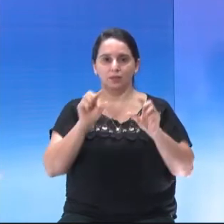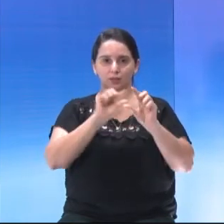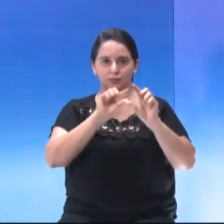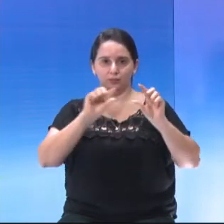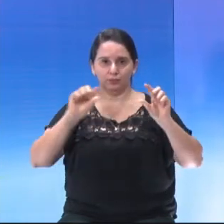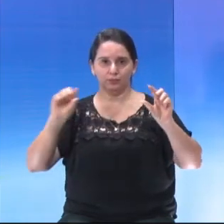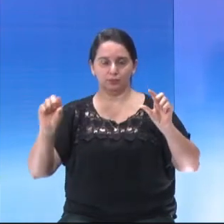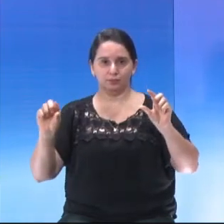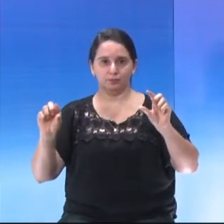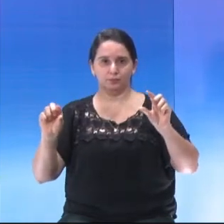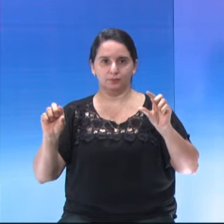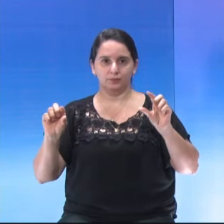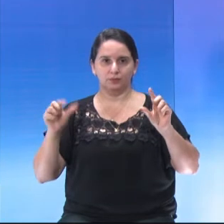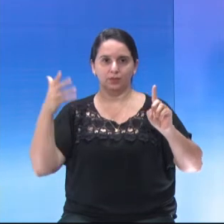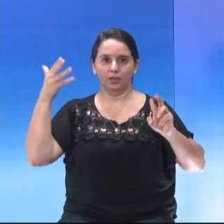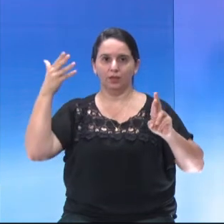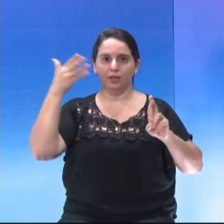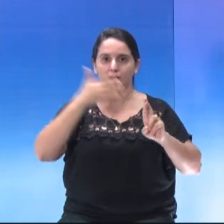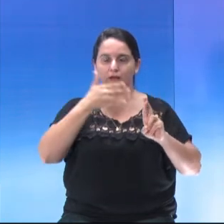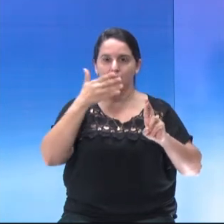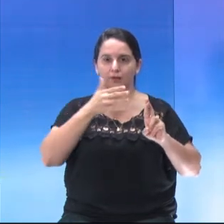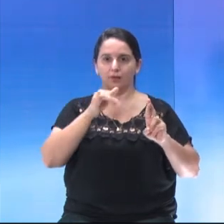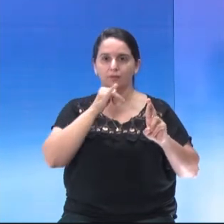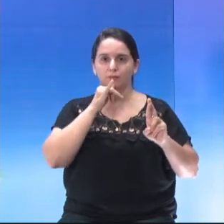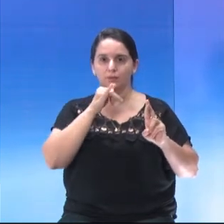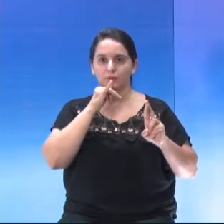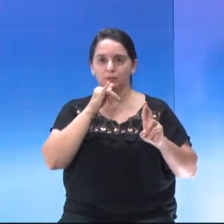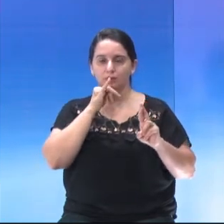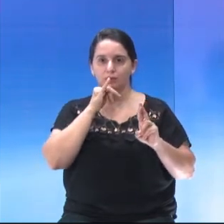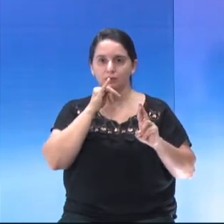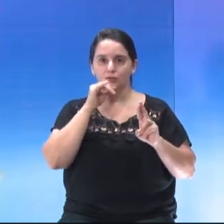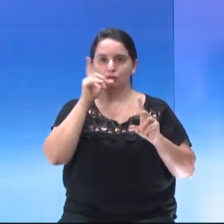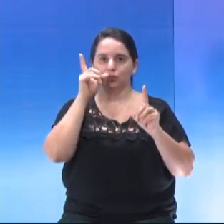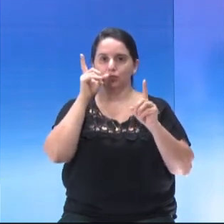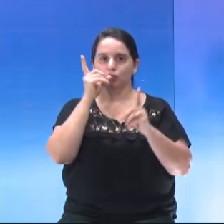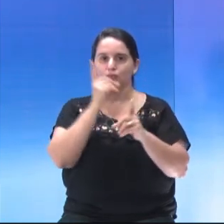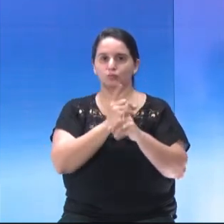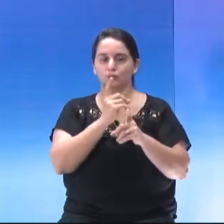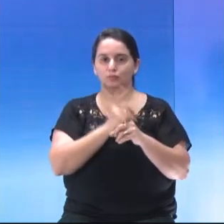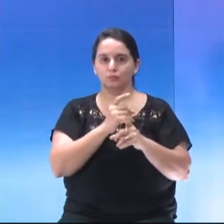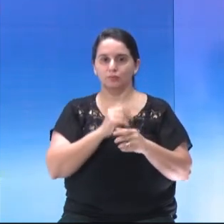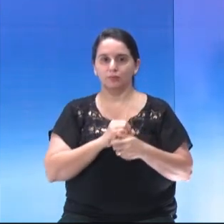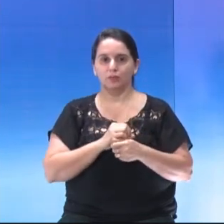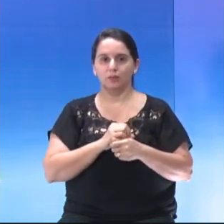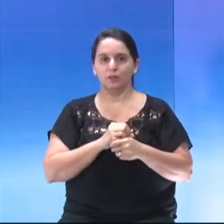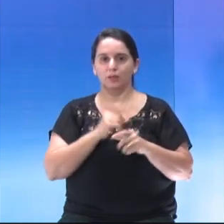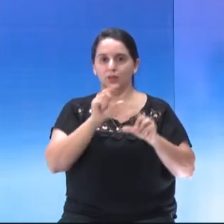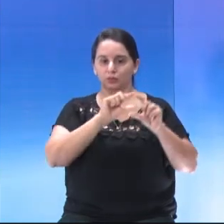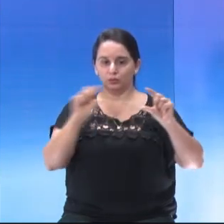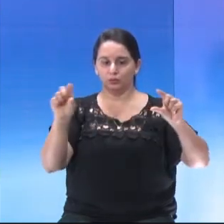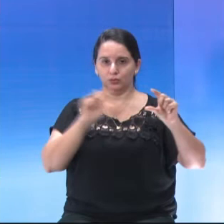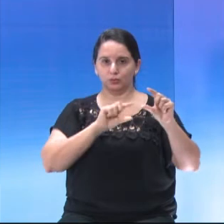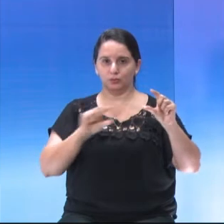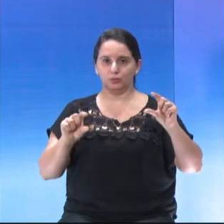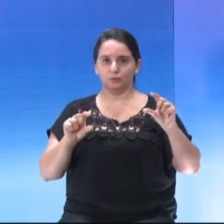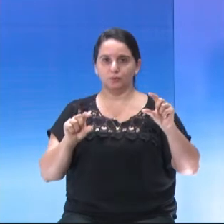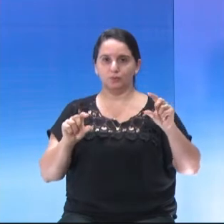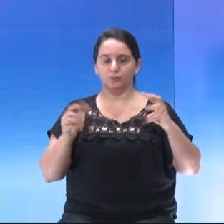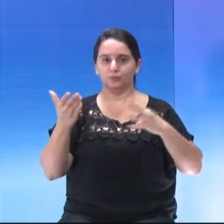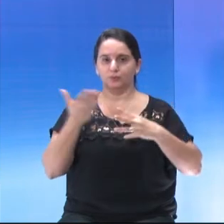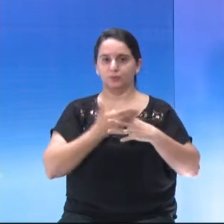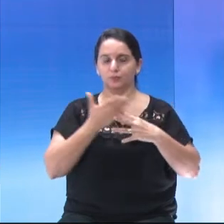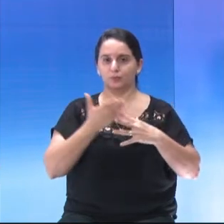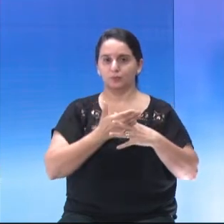a equação referência, a equação modelo, é aonde eu quero chegar. E aqui as equações intermediárias. Então, eu tenho